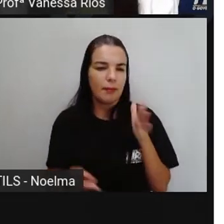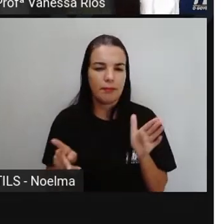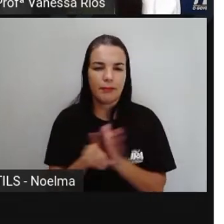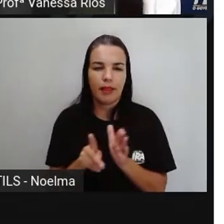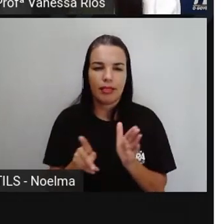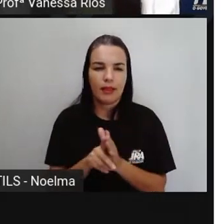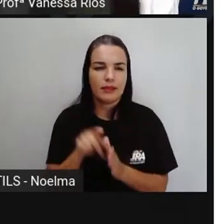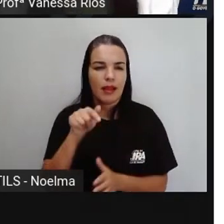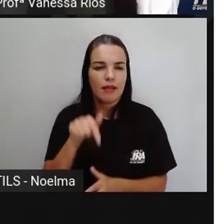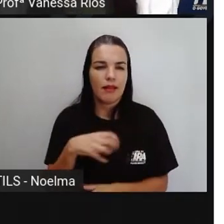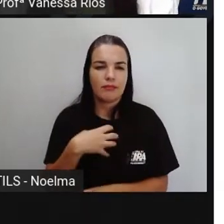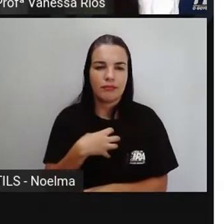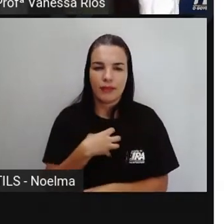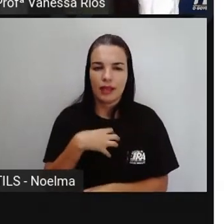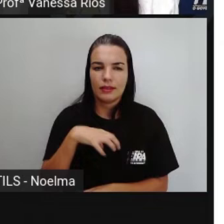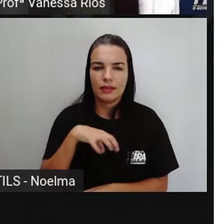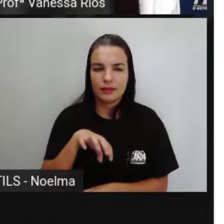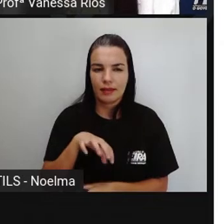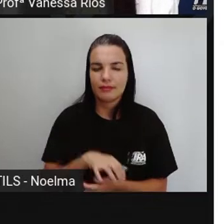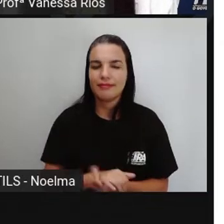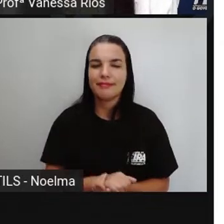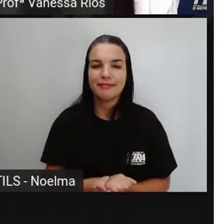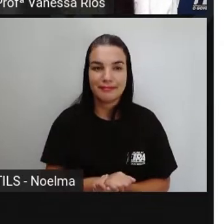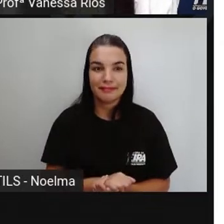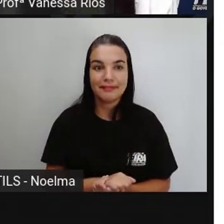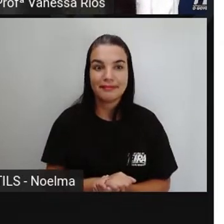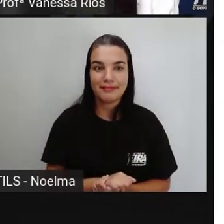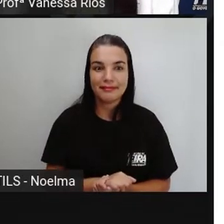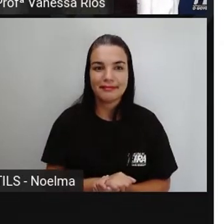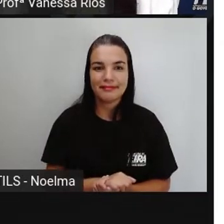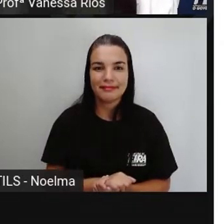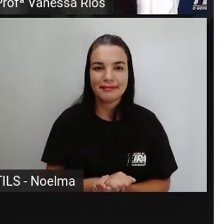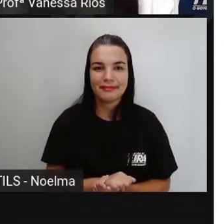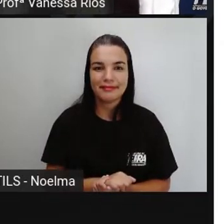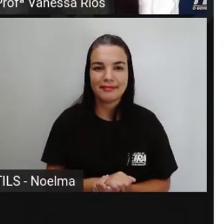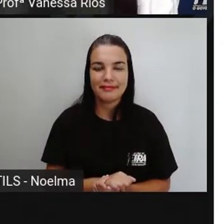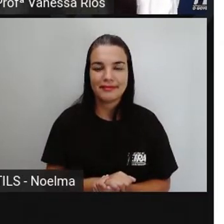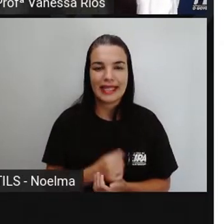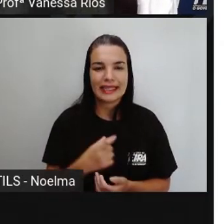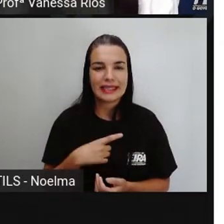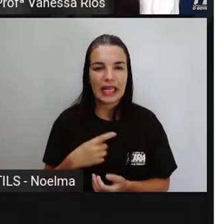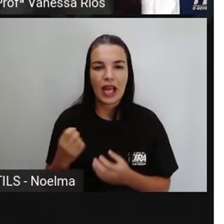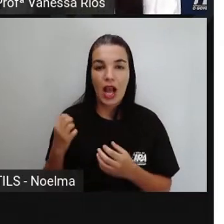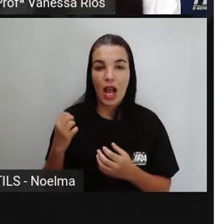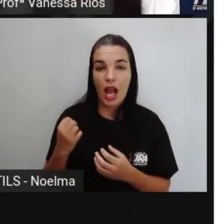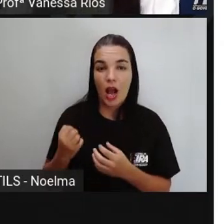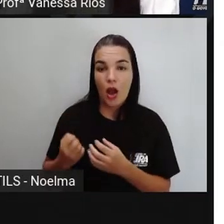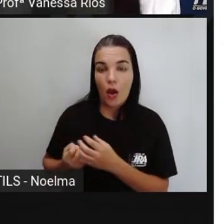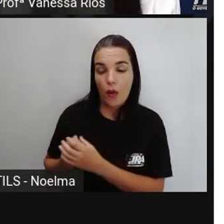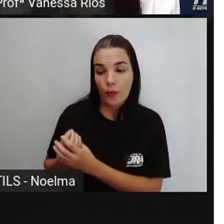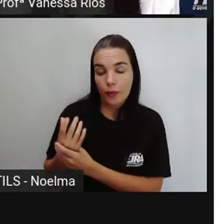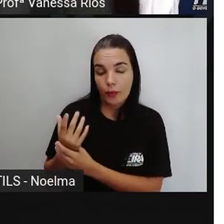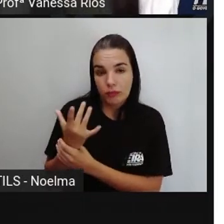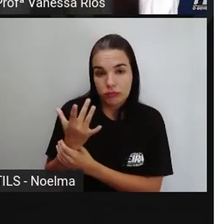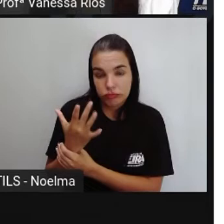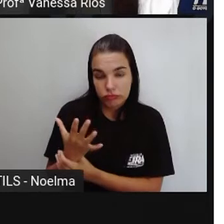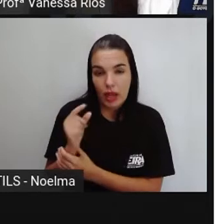e que se destacam pratos aí que vêm, né, que tem a origem, né, que tem a influência maior